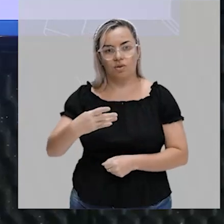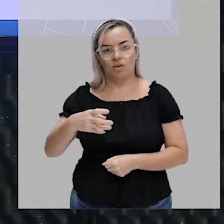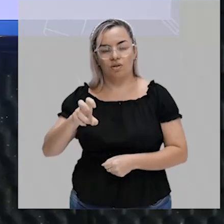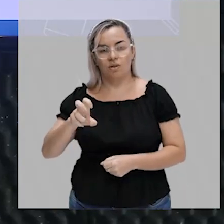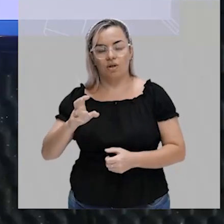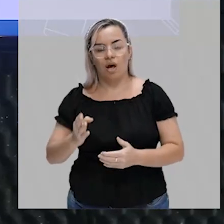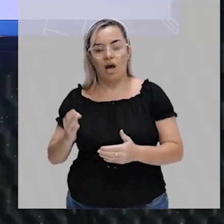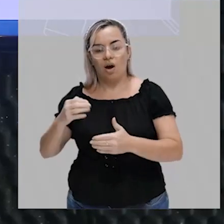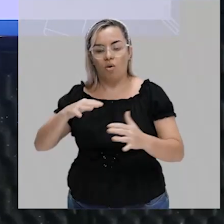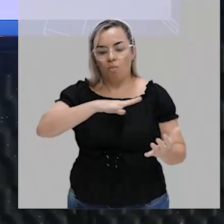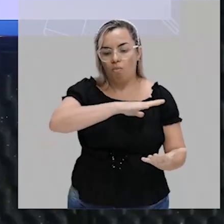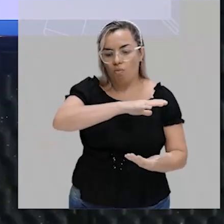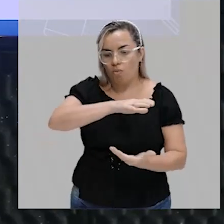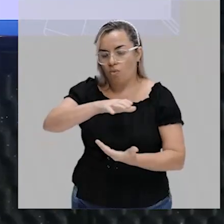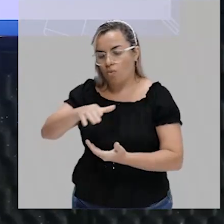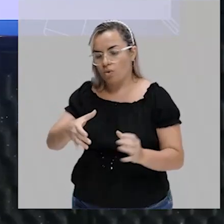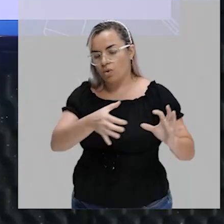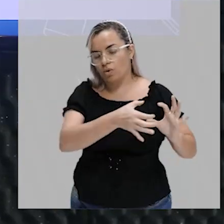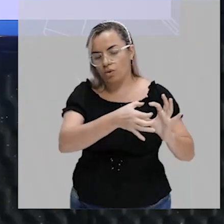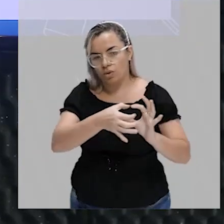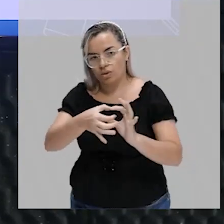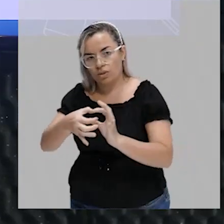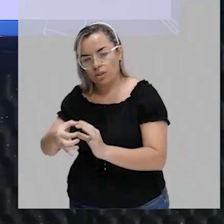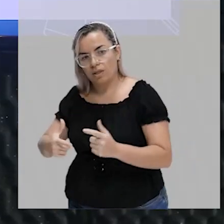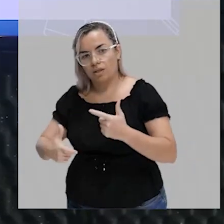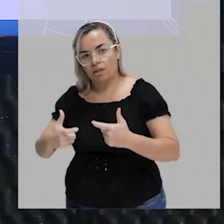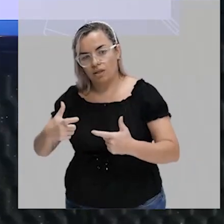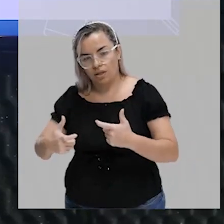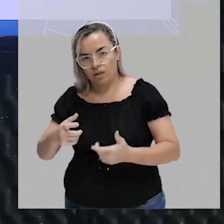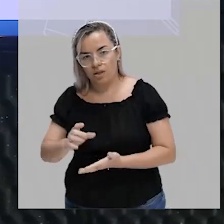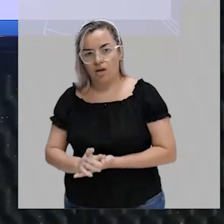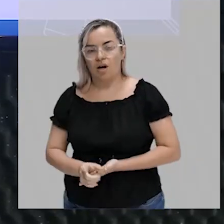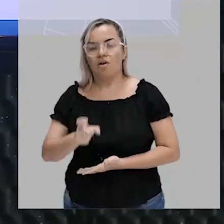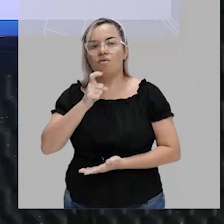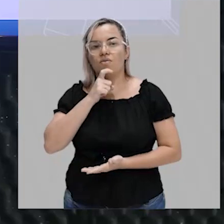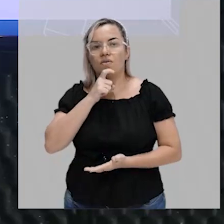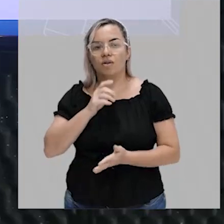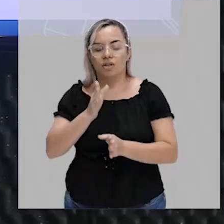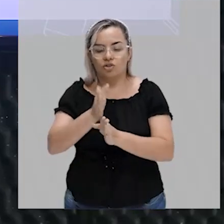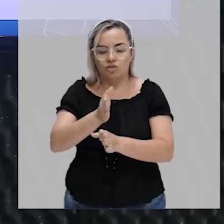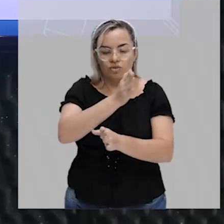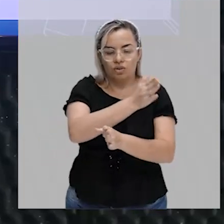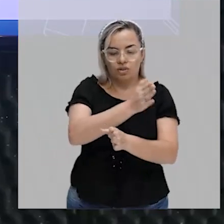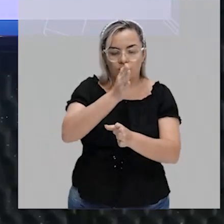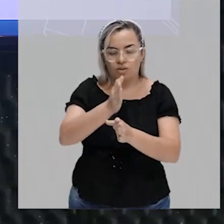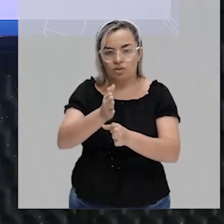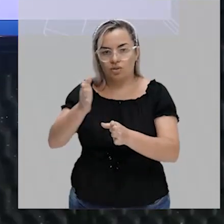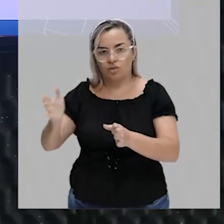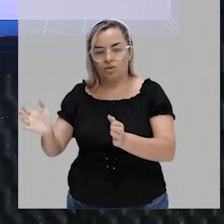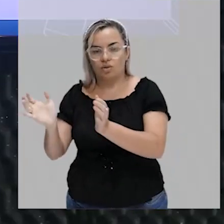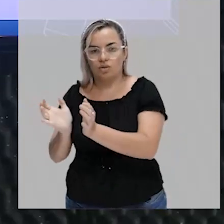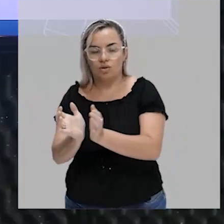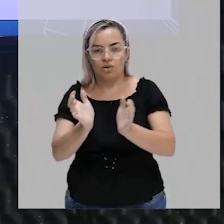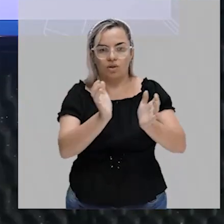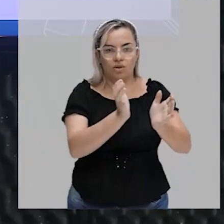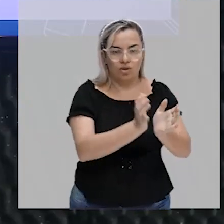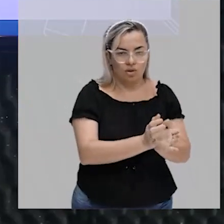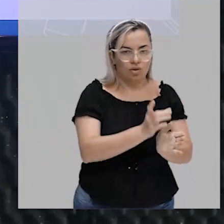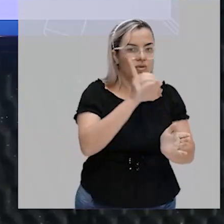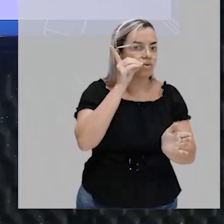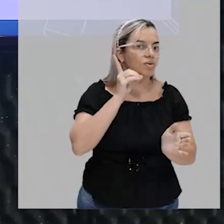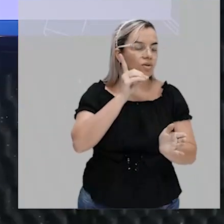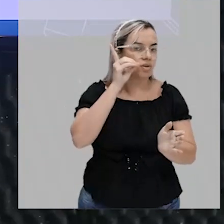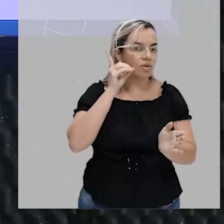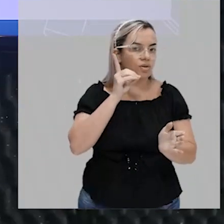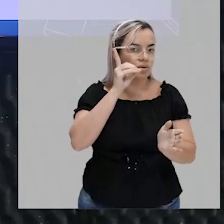Onde o mundo ele vai ser basicamente dividido em dois blocos econômicos. De um lado, os Estados Unidos, apoiando o sistema capitalista, e do outro lado, a União